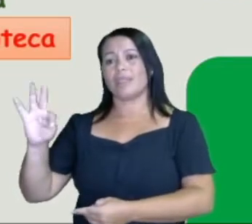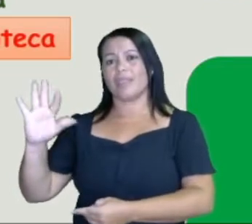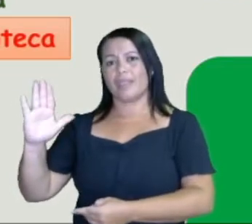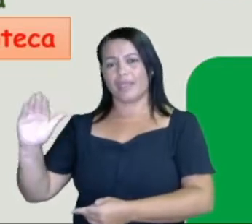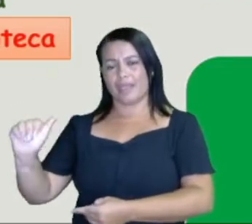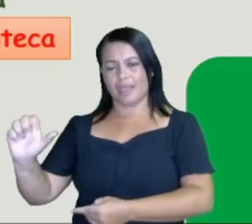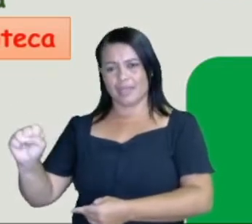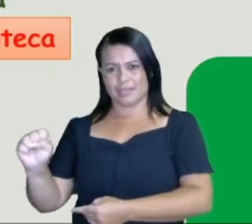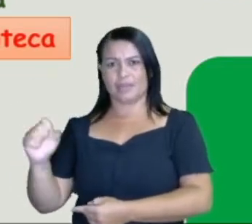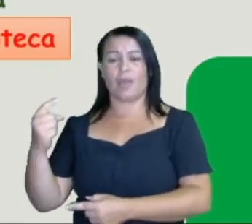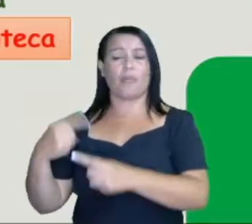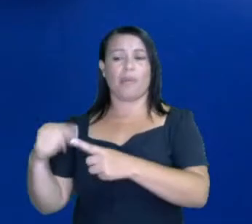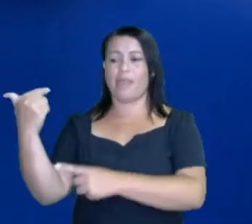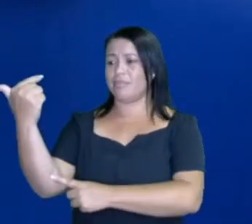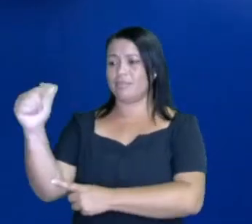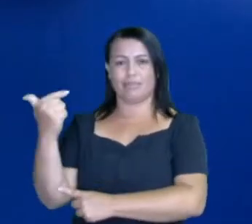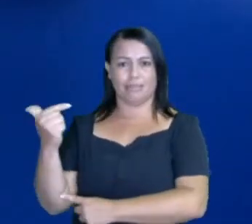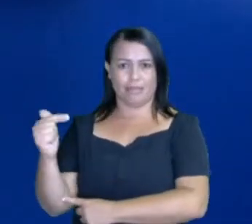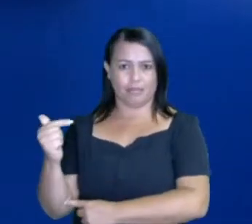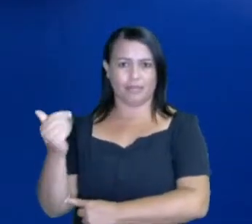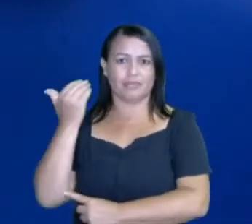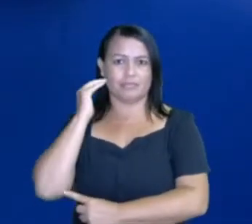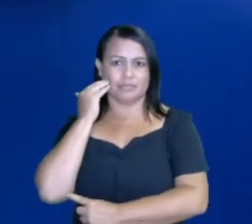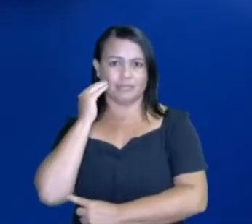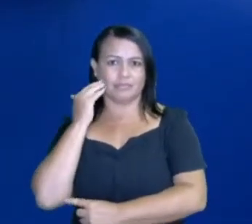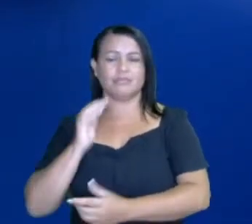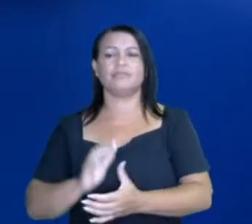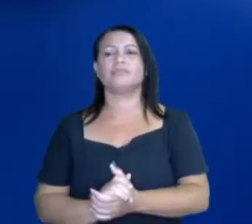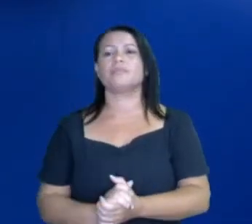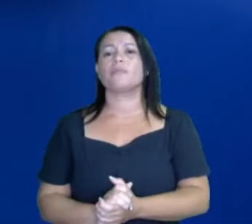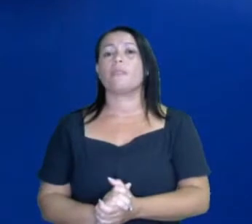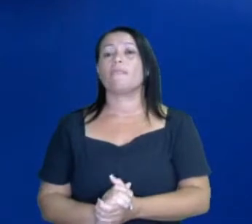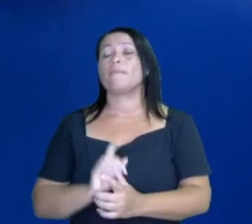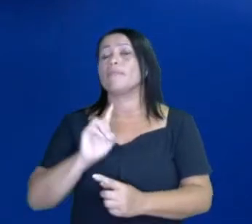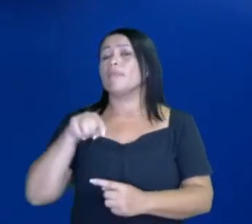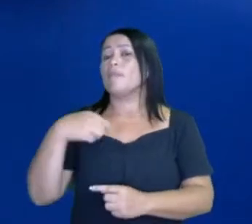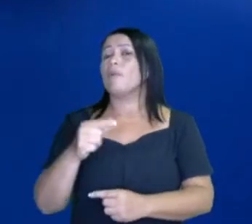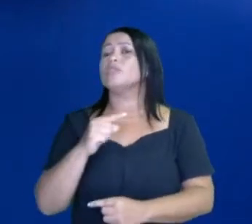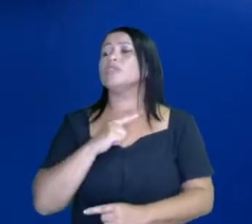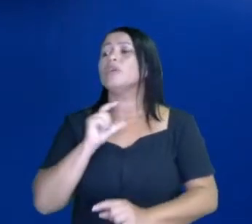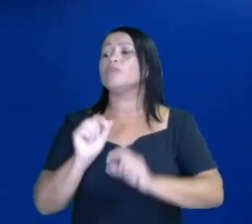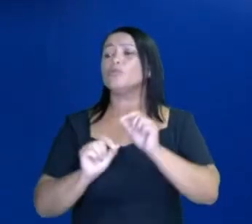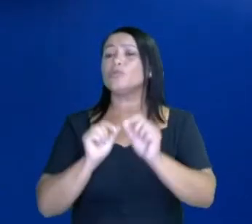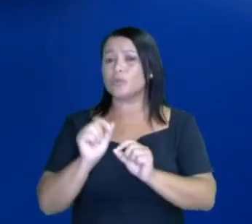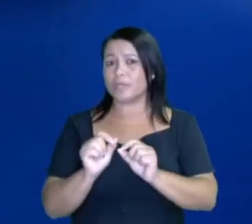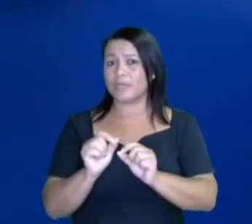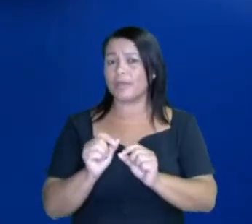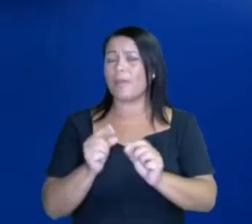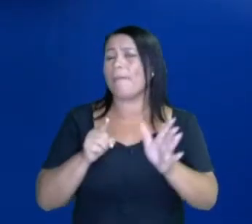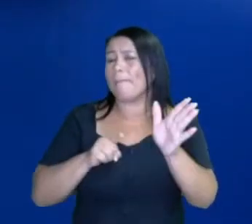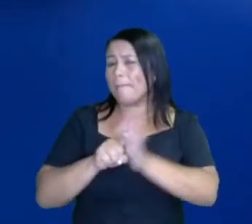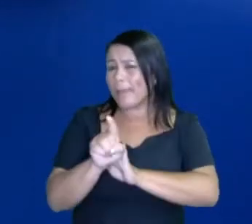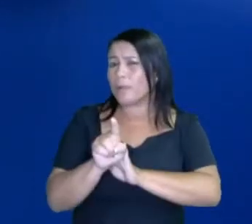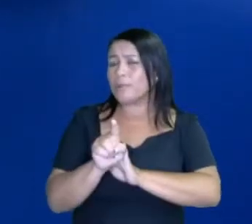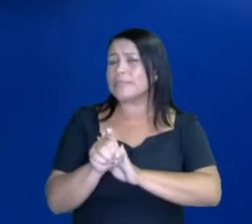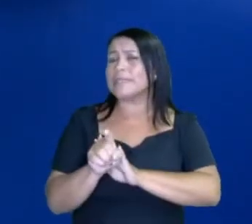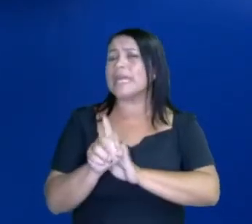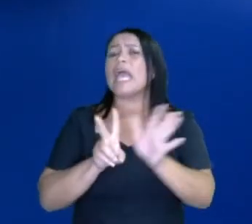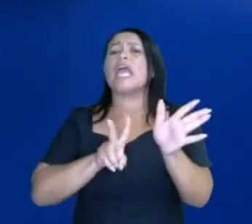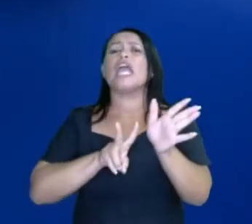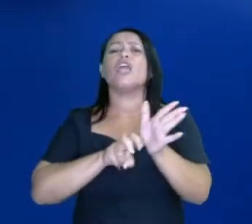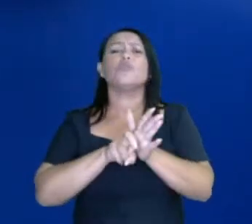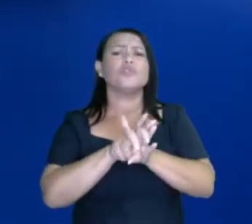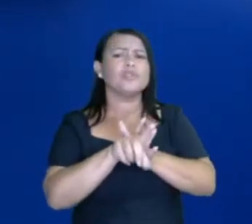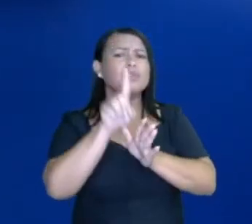carioteca, ok? Nunca esquece disso, tá legal? Depois temos uma grande pergunta. E os vírus